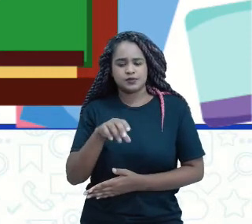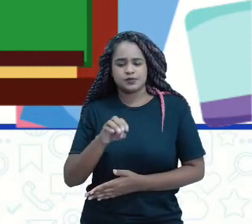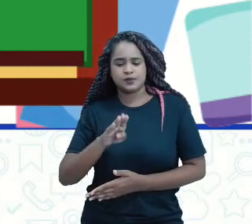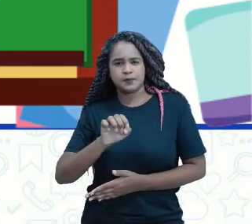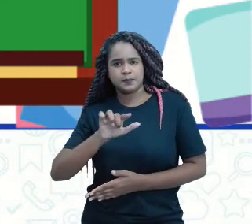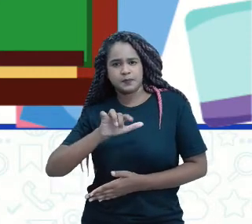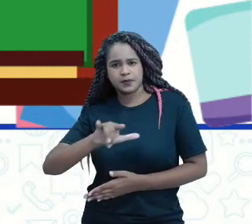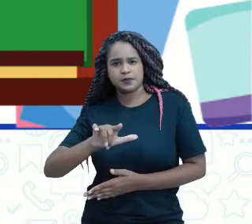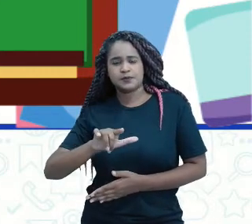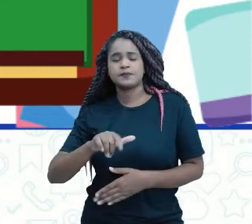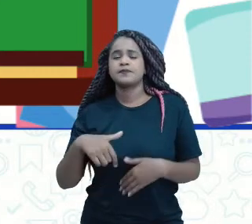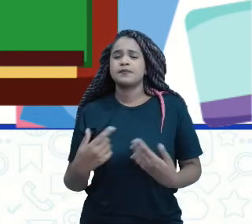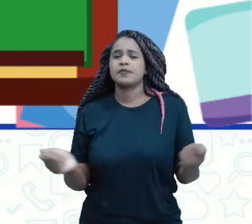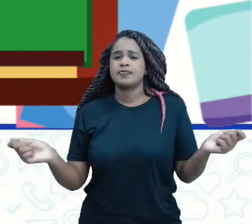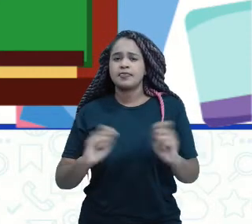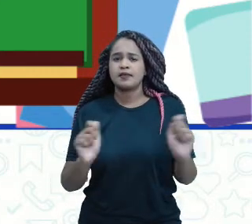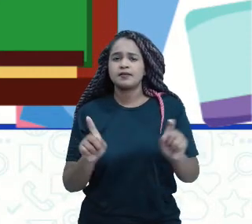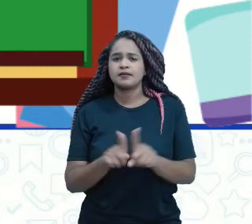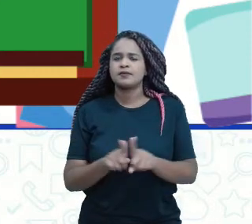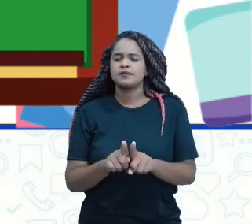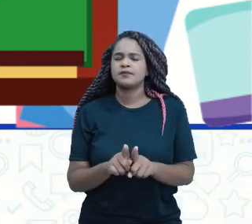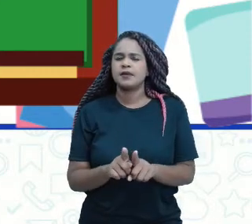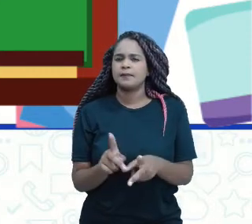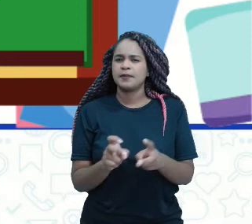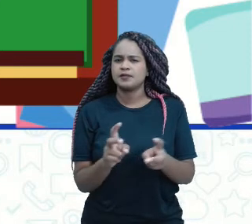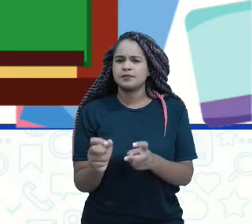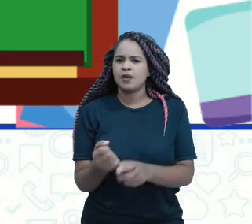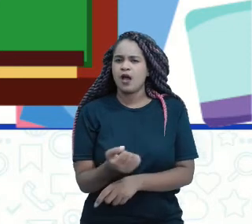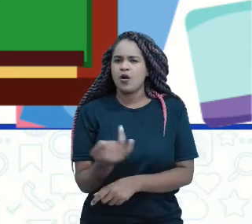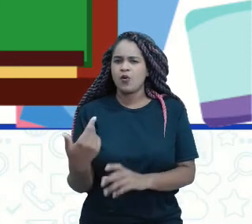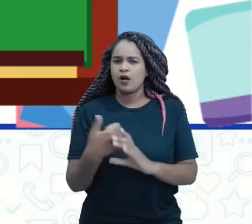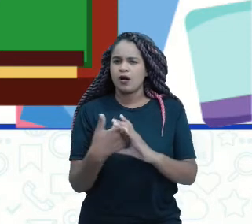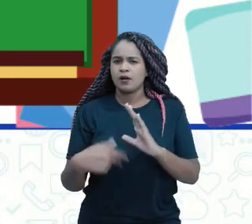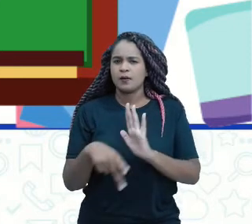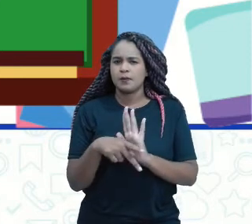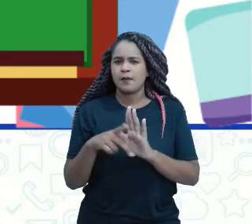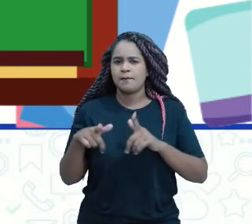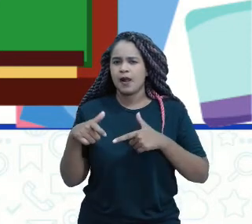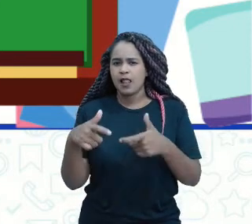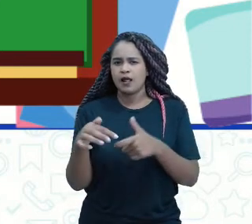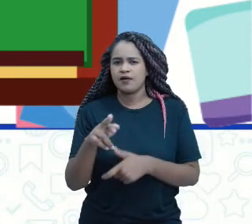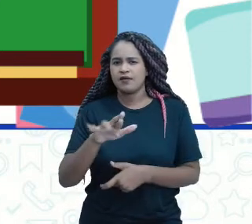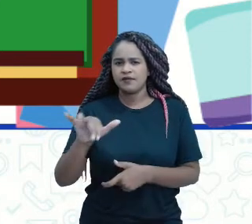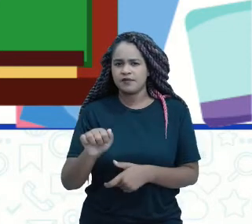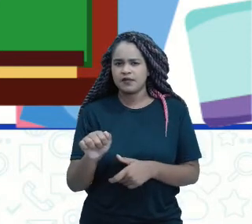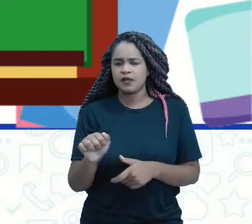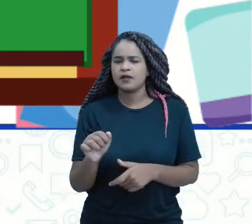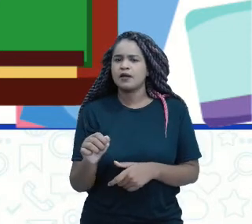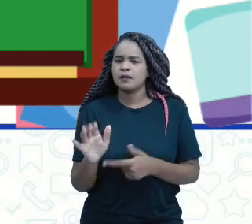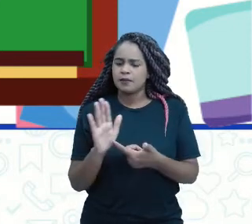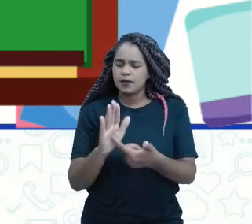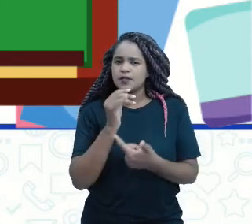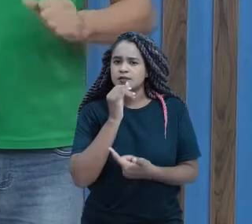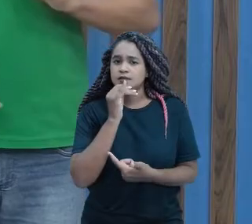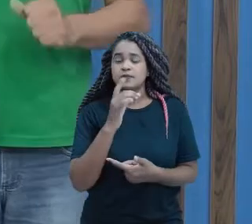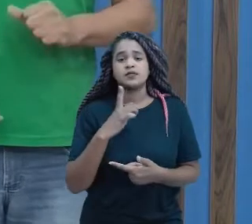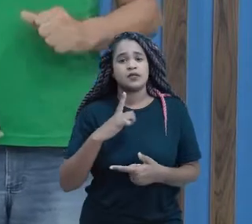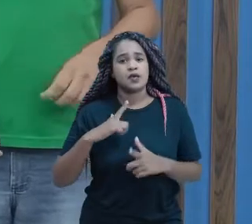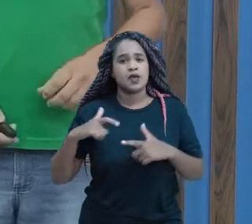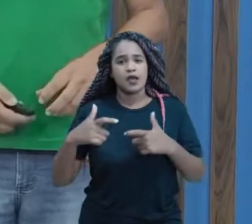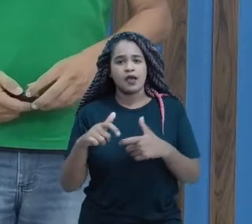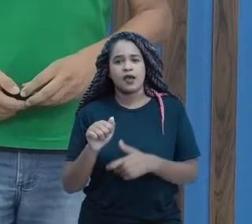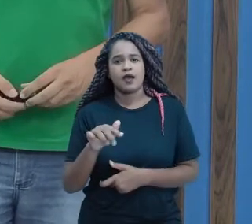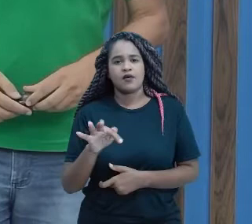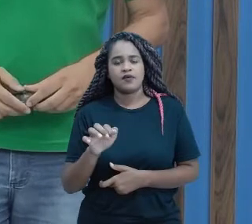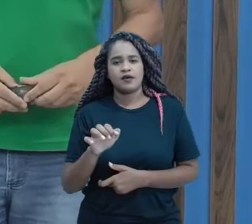identificar ainda no presente alguns aspectos da Guerra Fria. Cite exemplo, aí vocês podem lembrar, por exemplo, a questão da Guerra do Afeganistão. Mas, professor